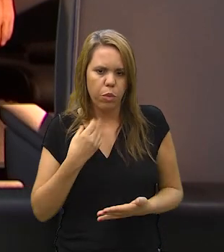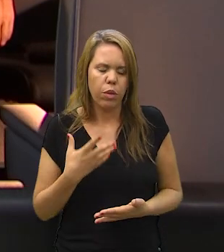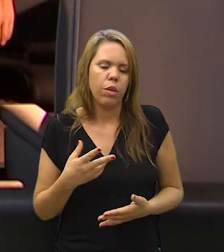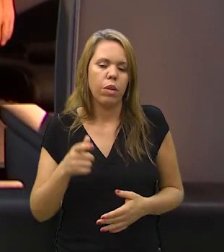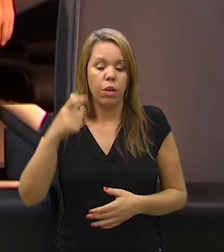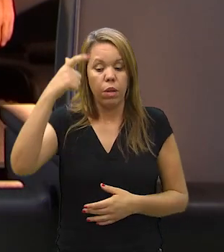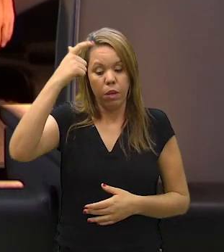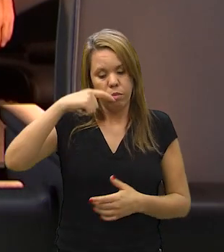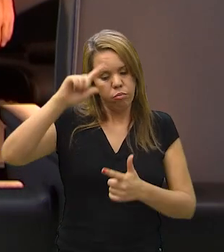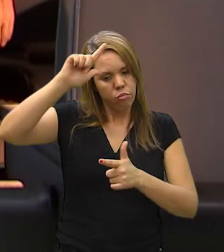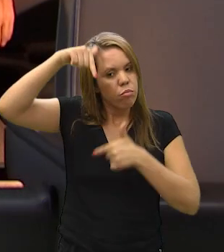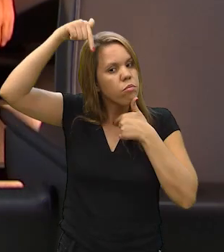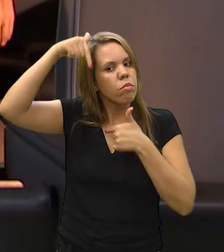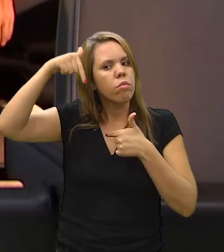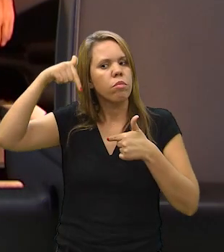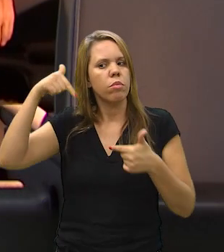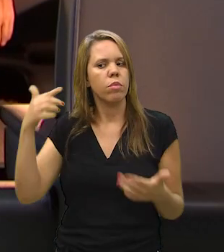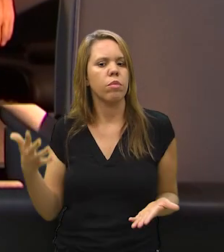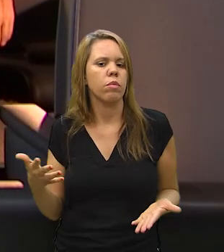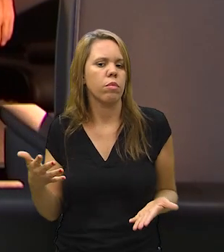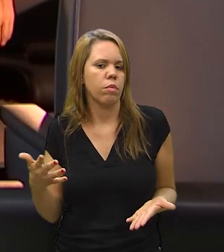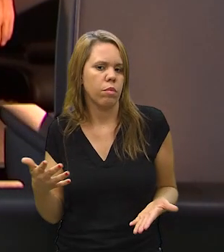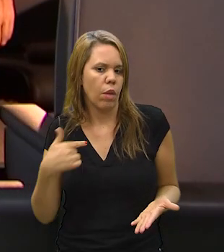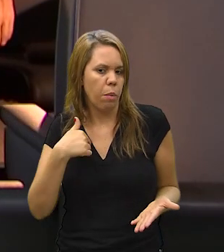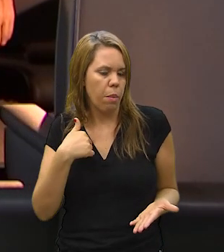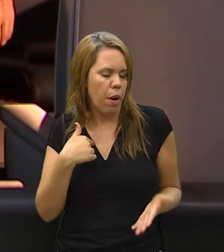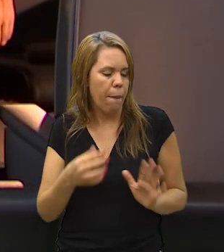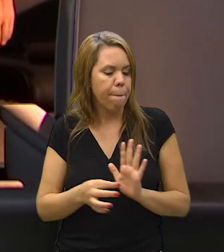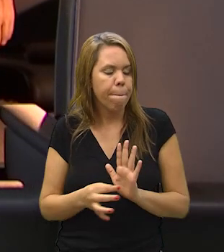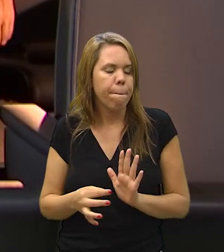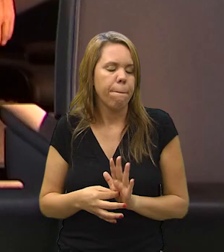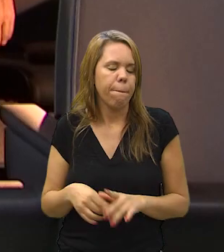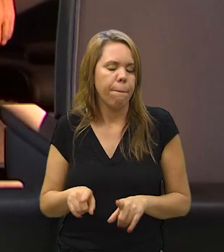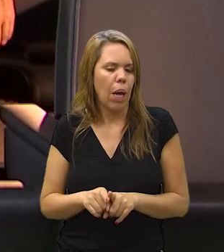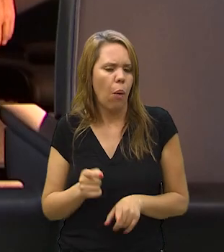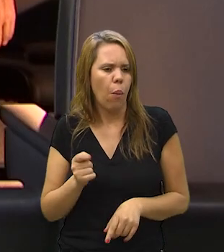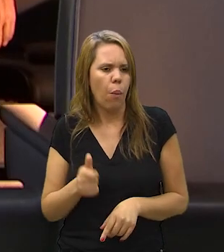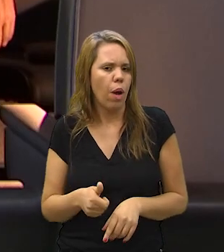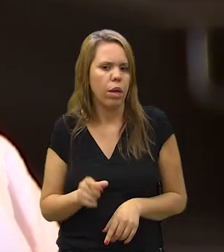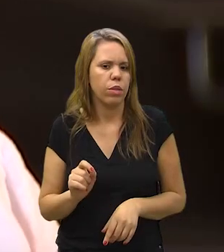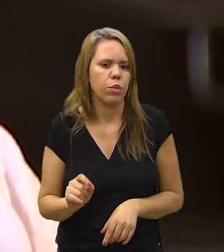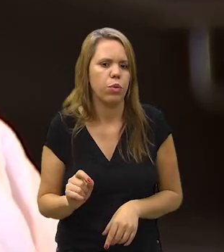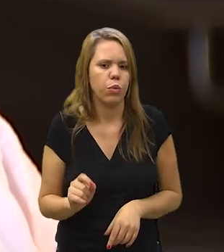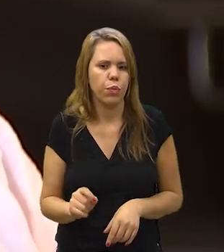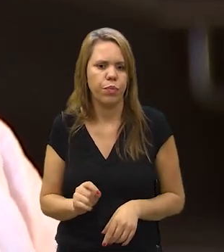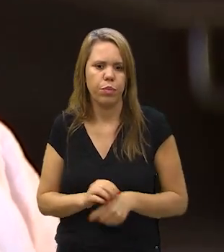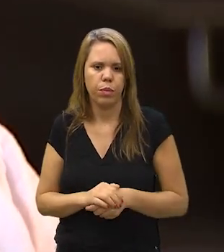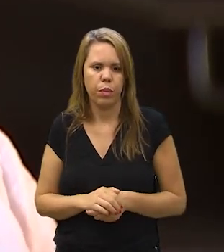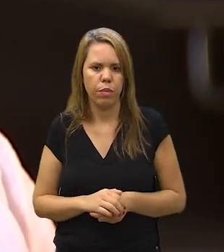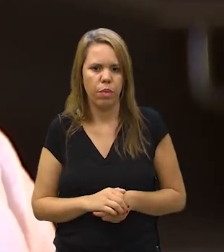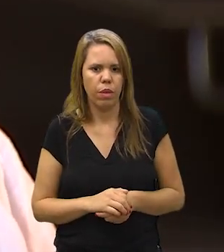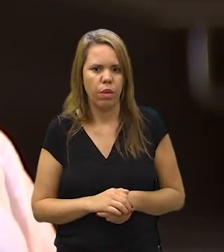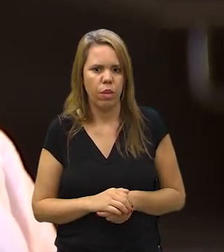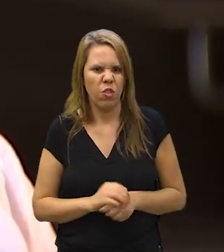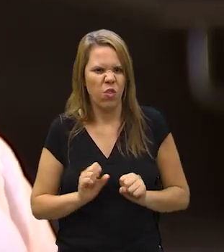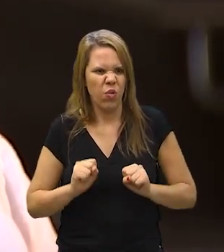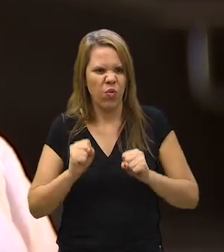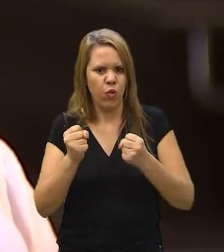esse personagem, porque de uma certa forma, para mim, acabou sendo quase que um